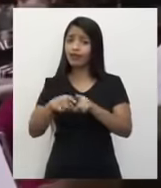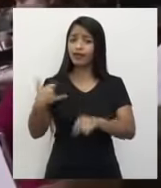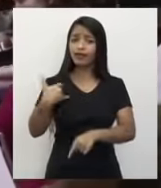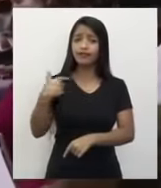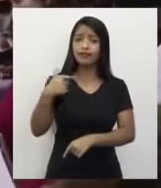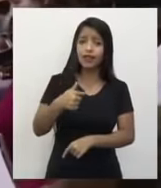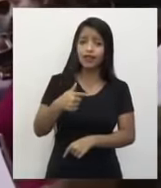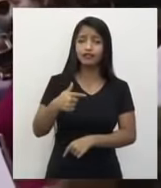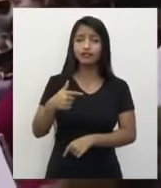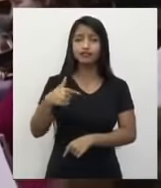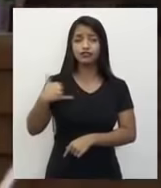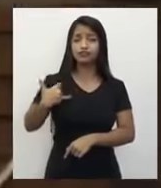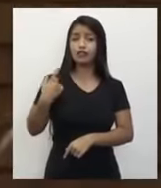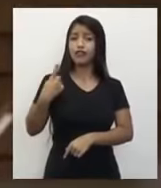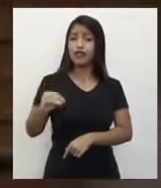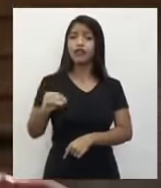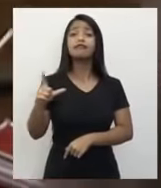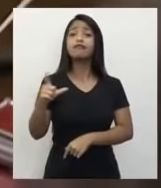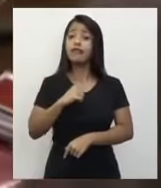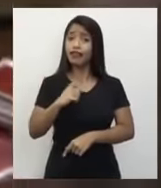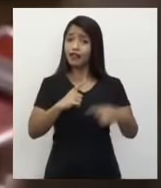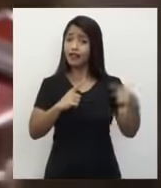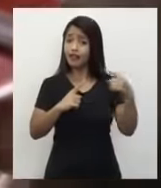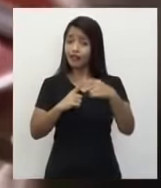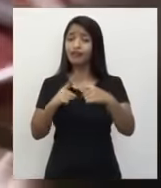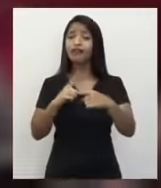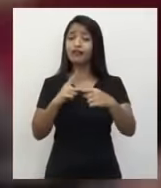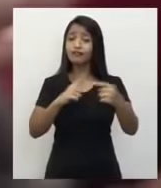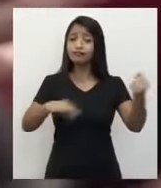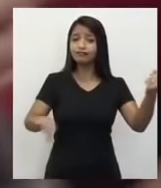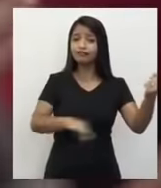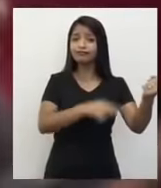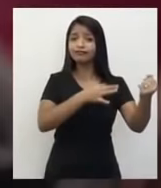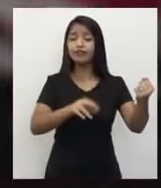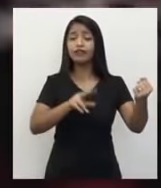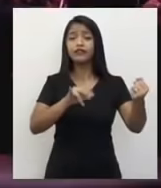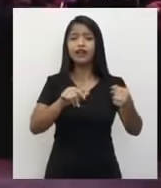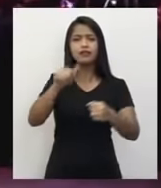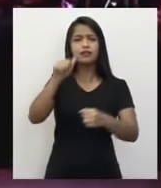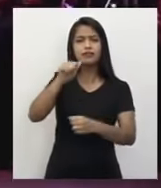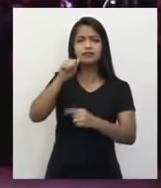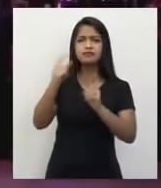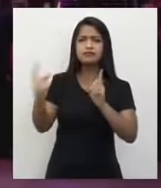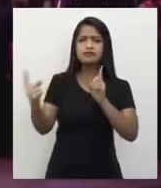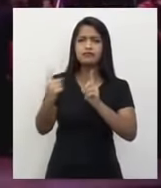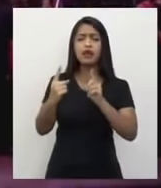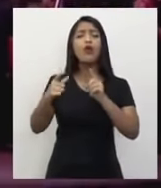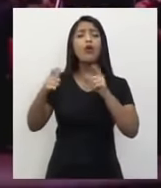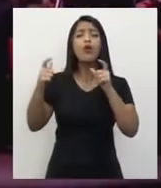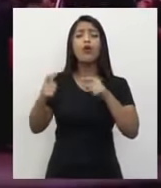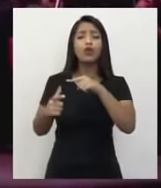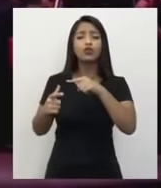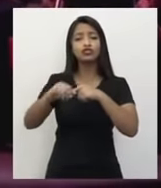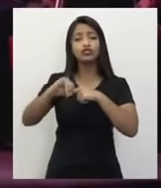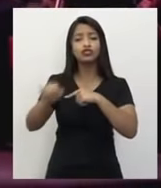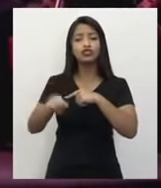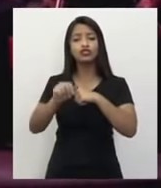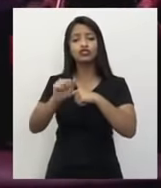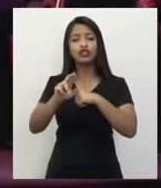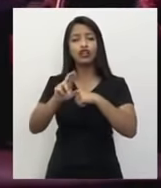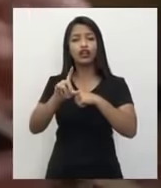anos, mais ou menos, lá na orquestra. Esses meninos vão encontrar meninas do Jardim São Marco cantando. Também